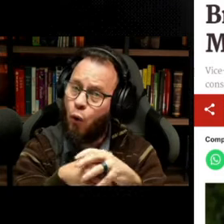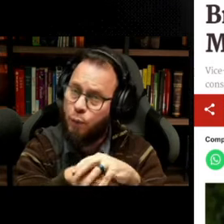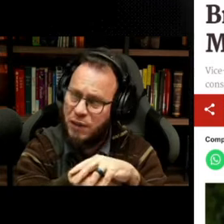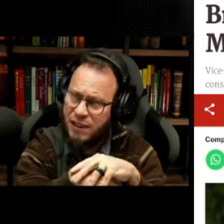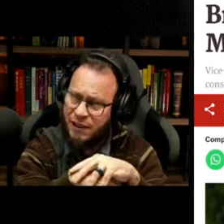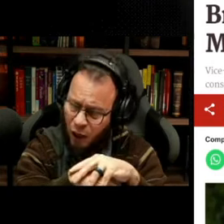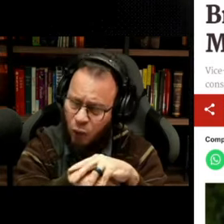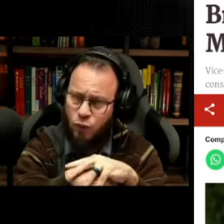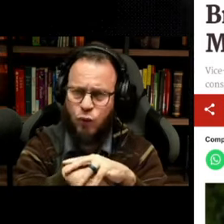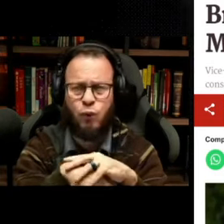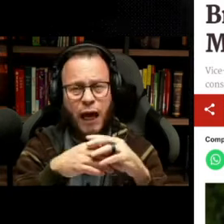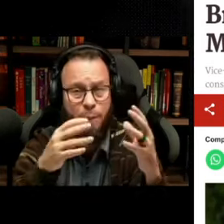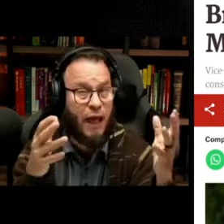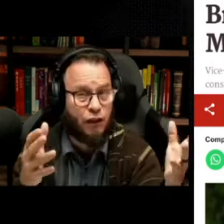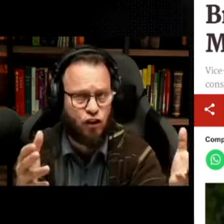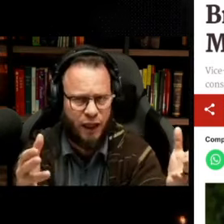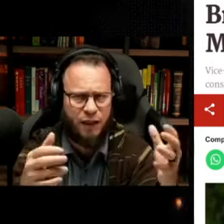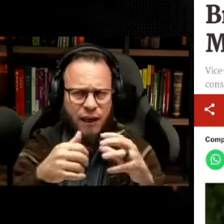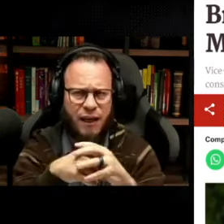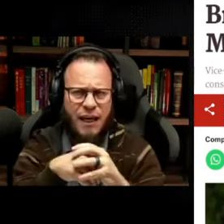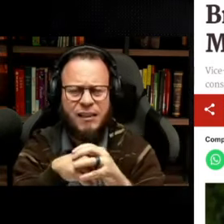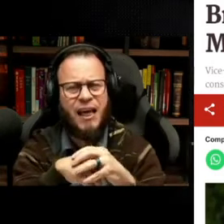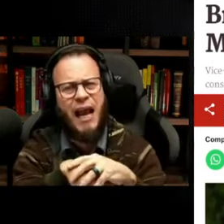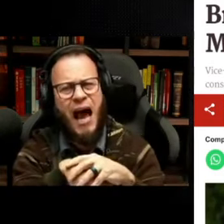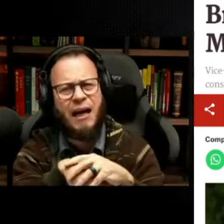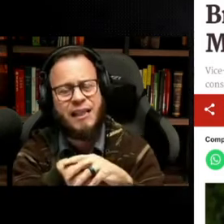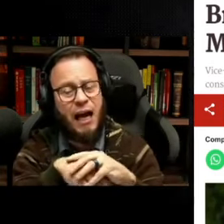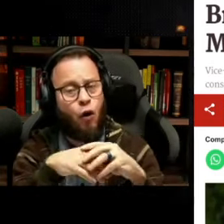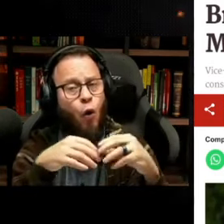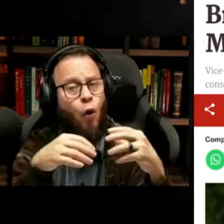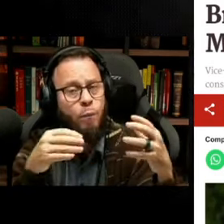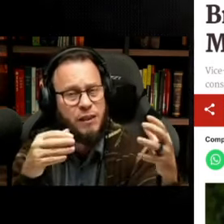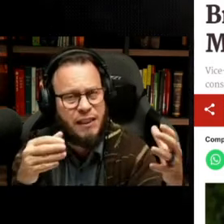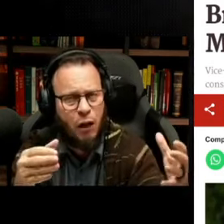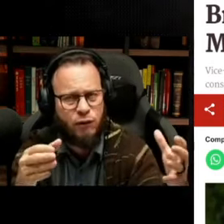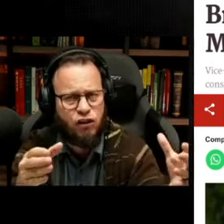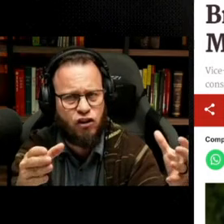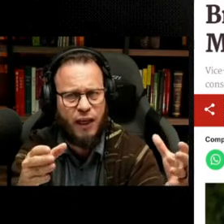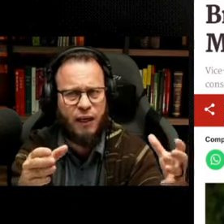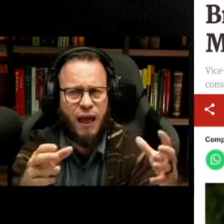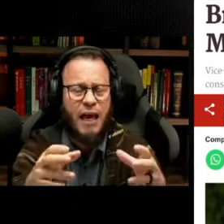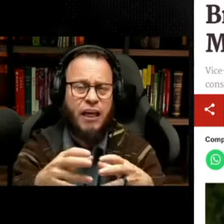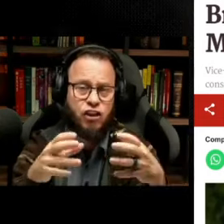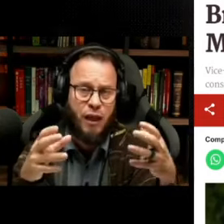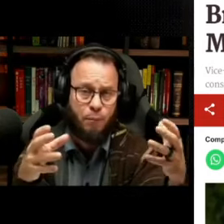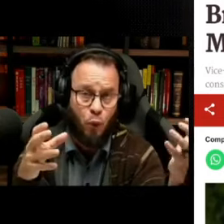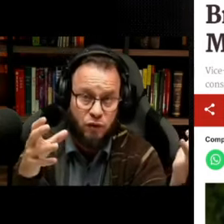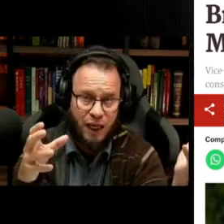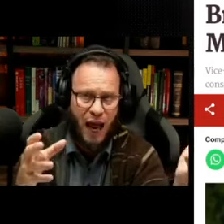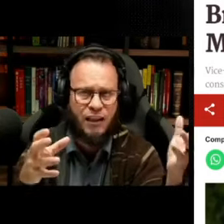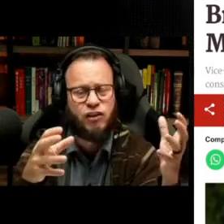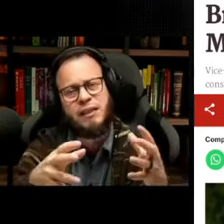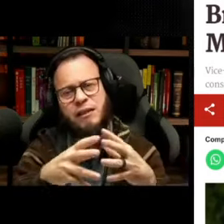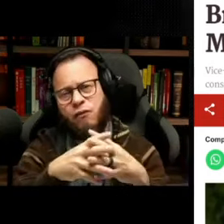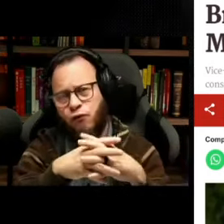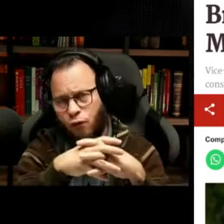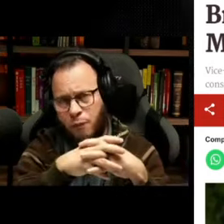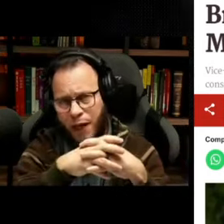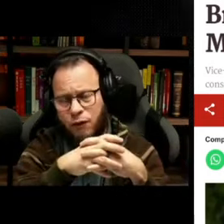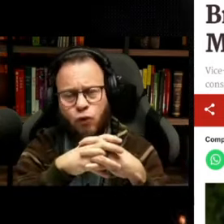com corrupção da esquerda? Será que a corrupção da esquerda está por trás